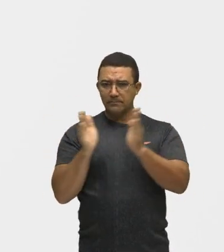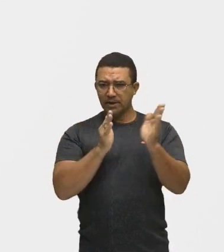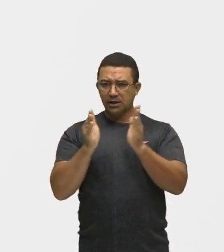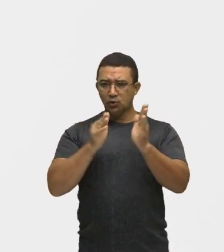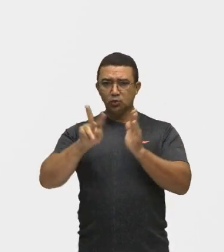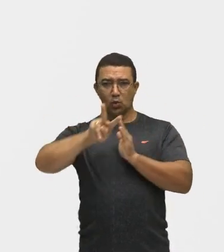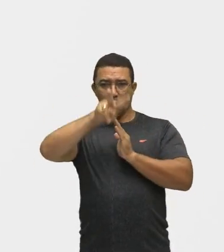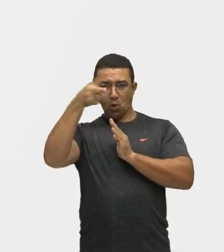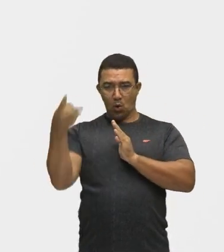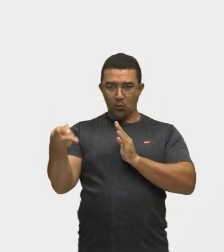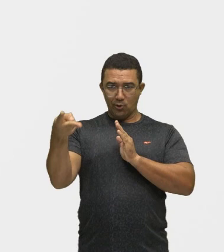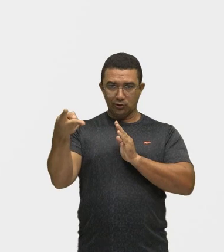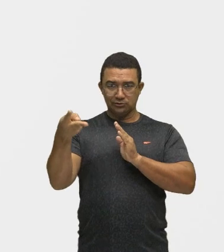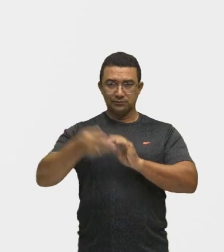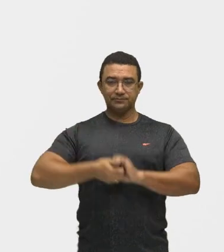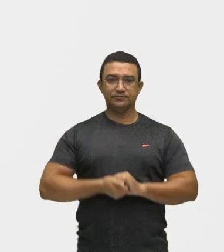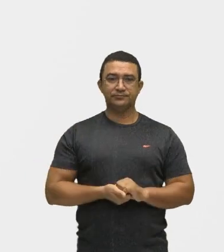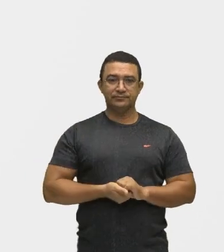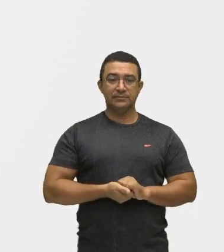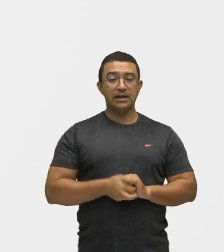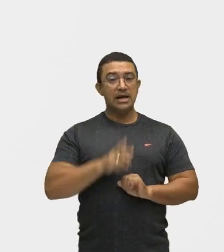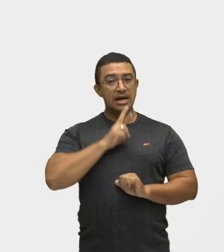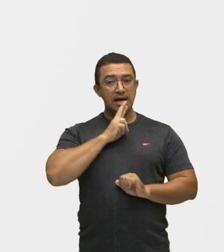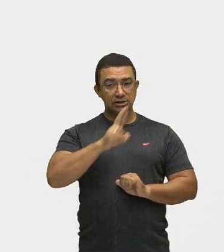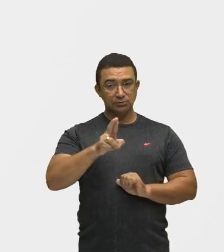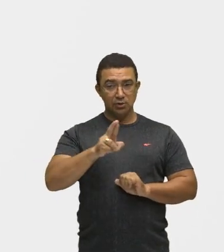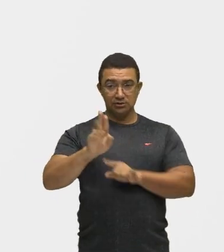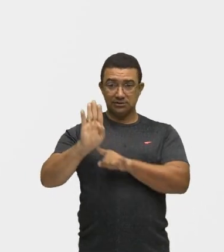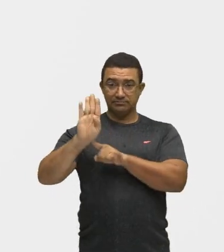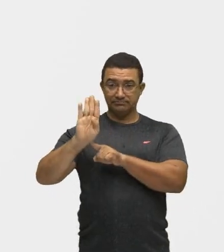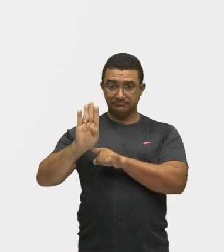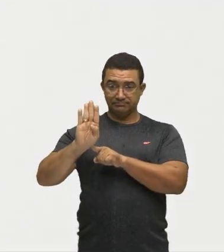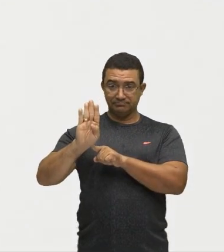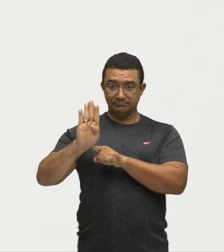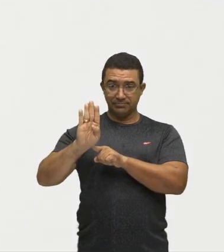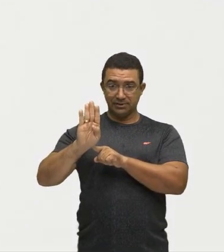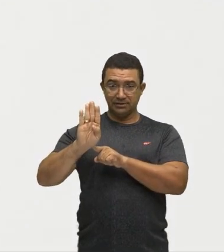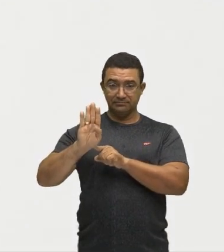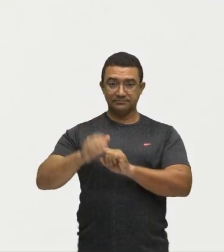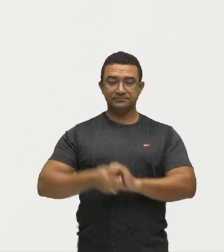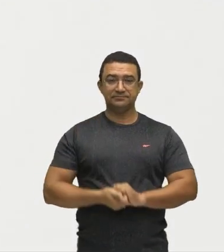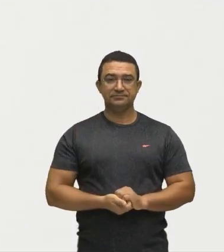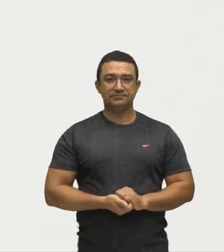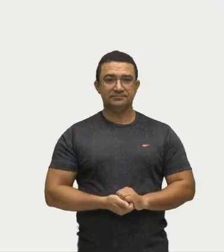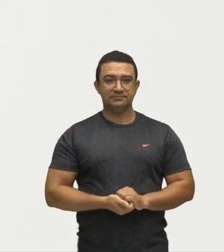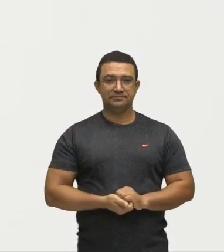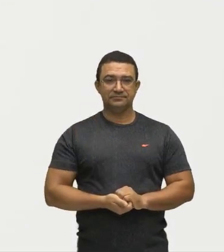período composto. Resposta, letra B. Olha só.